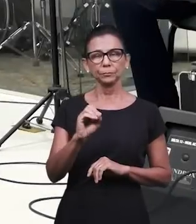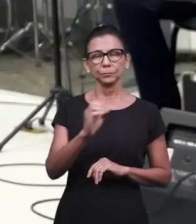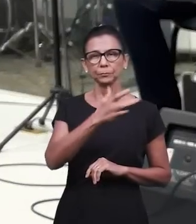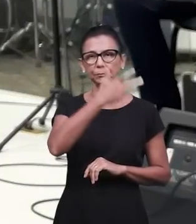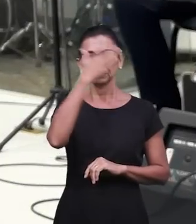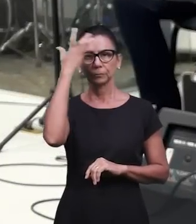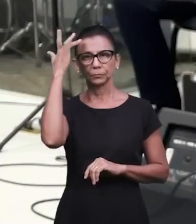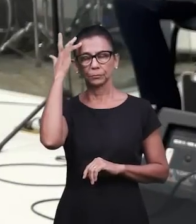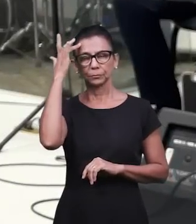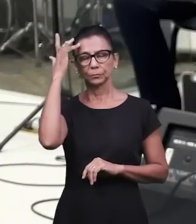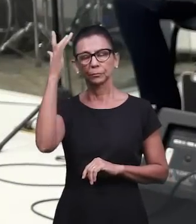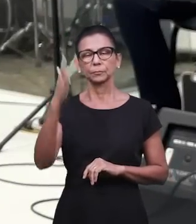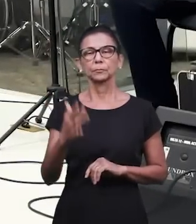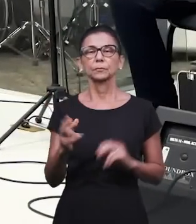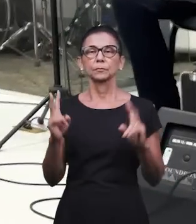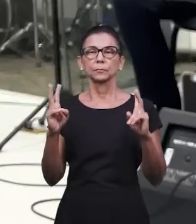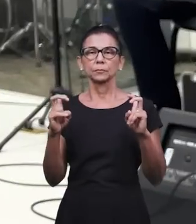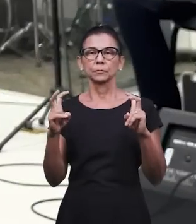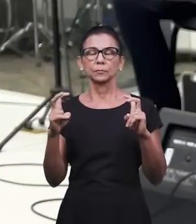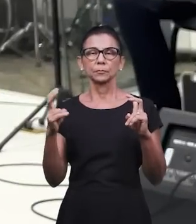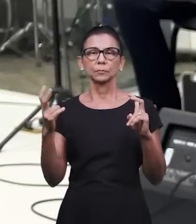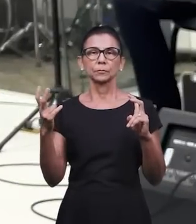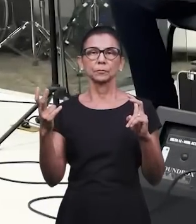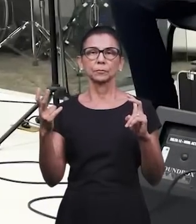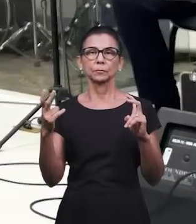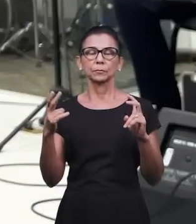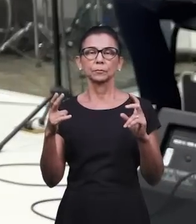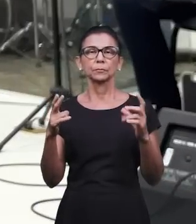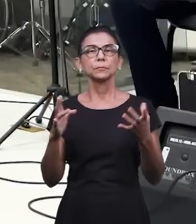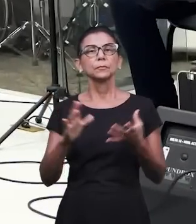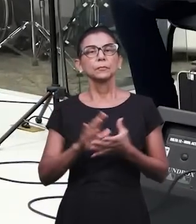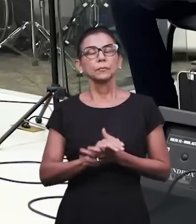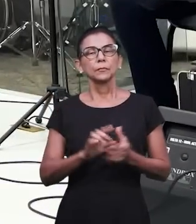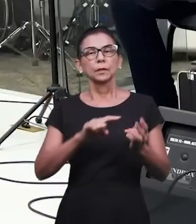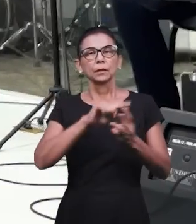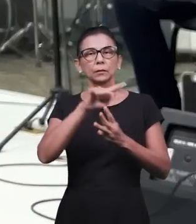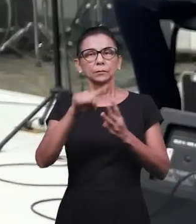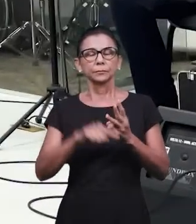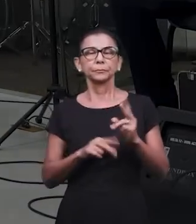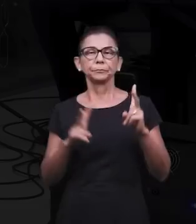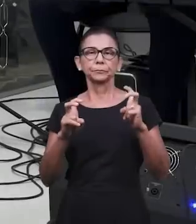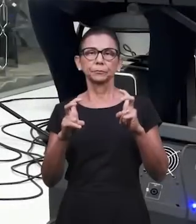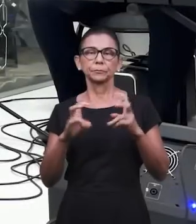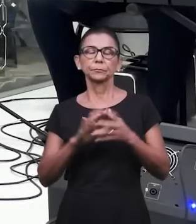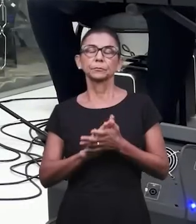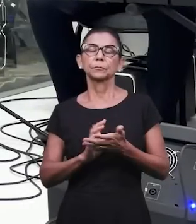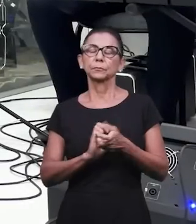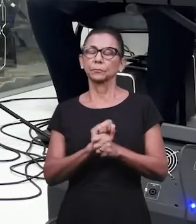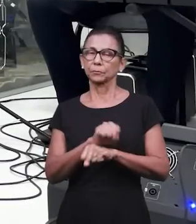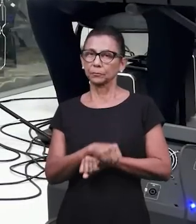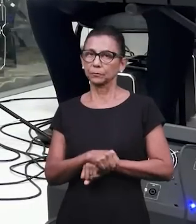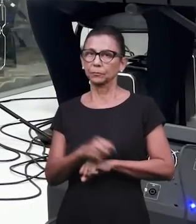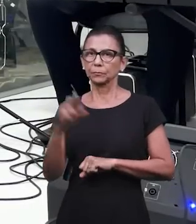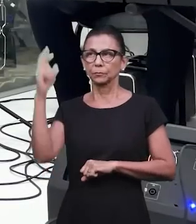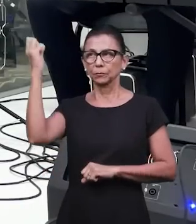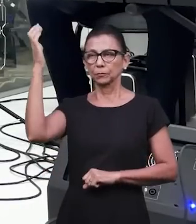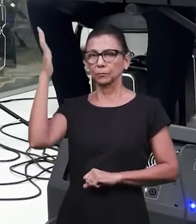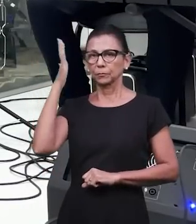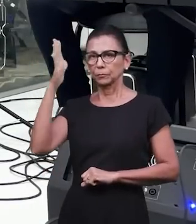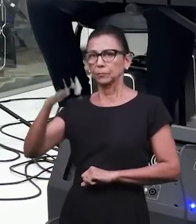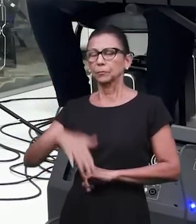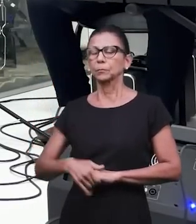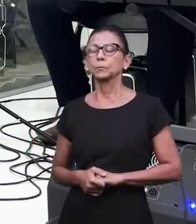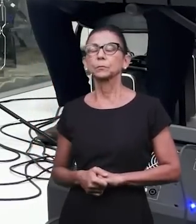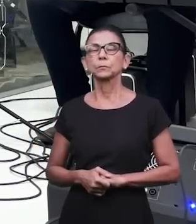os assuntos salvação profética, graça e fé e santificação. O mini seminário e todos os assuntos abordados foram revelados